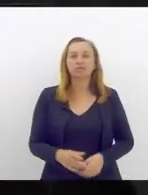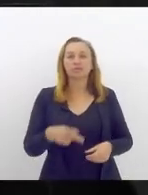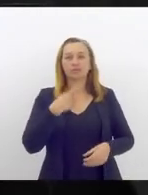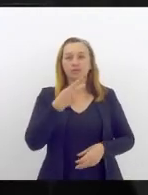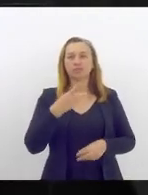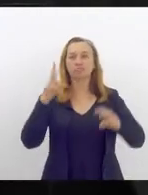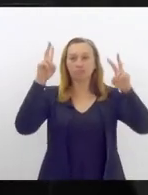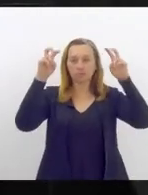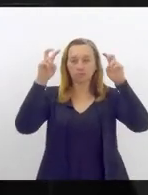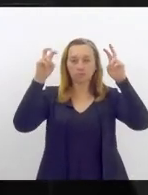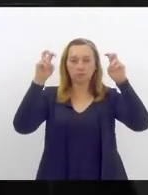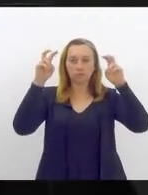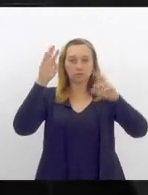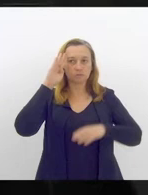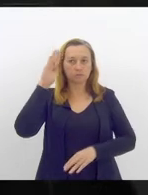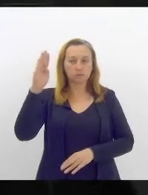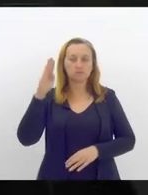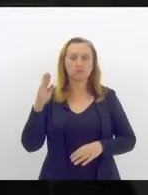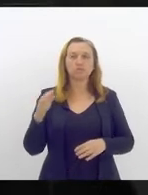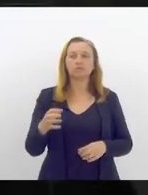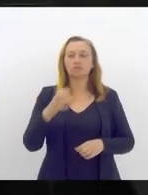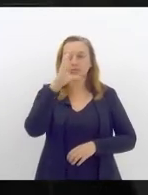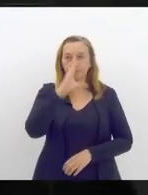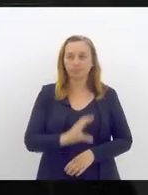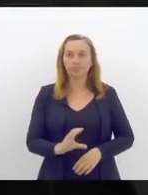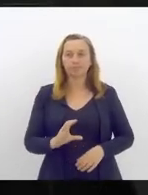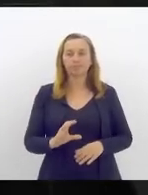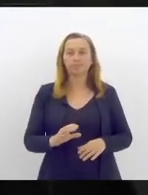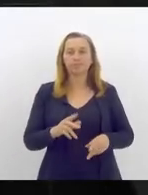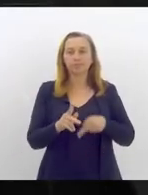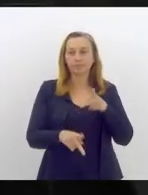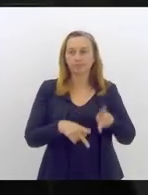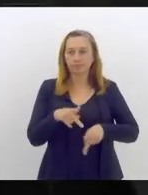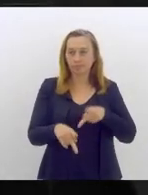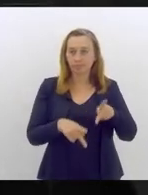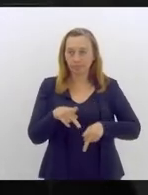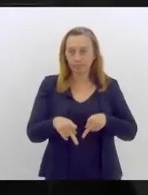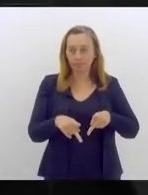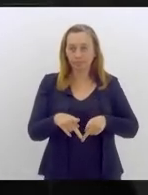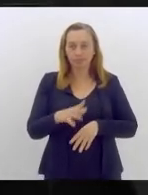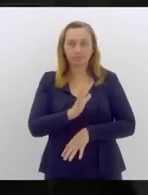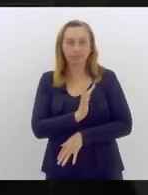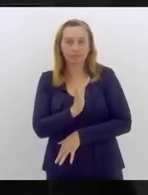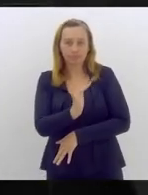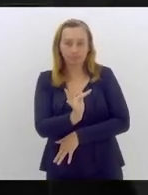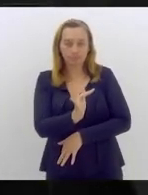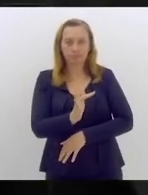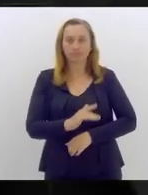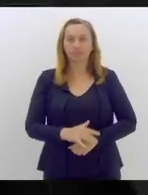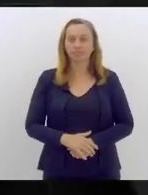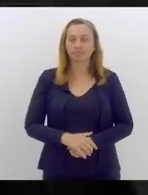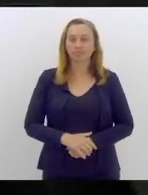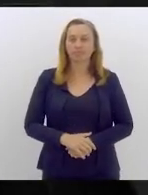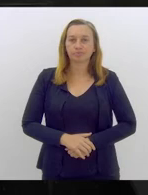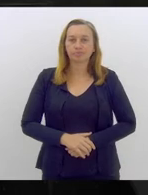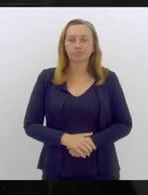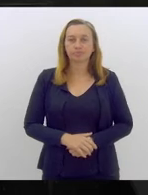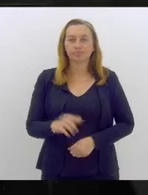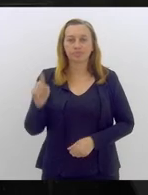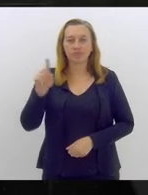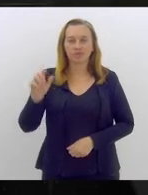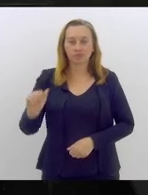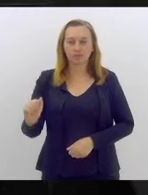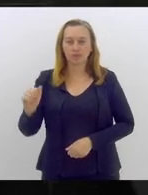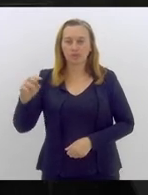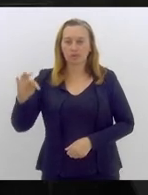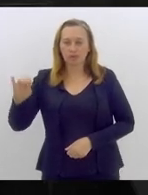tema crucial para Cidadania do Povo Fluminense especialmente do Povo da Baixada Fluminense do povo que provém da Zona Oeste